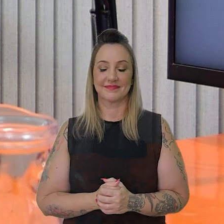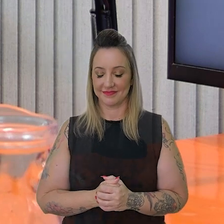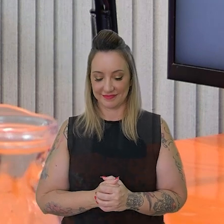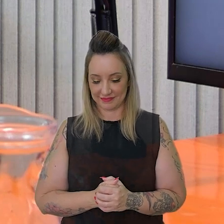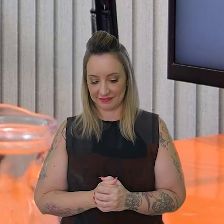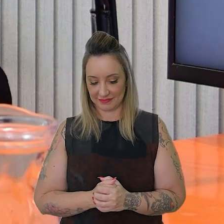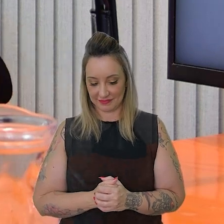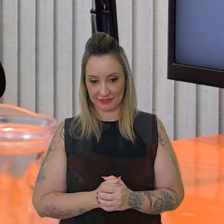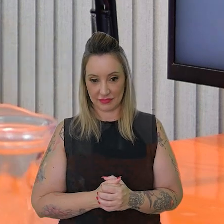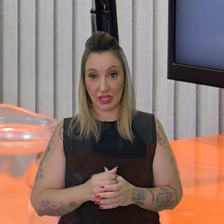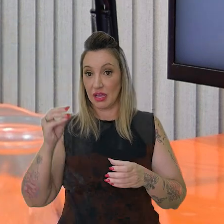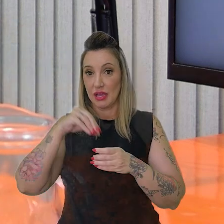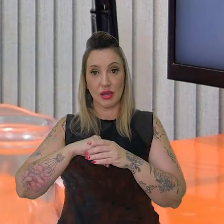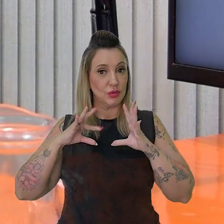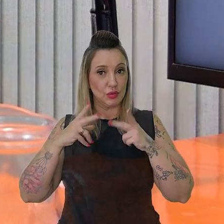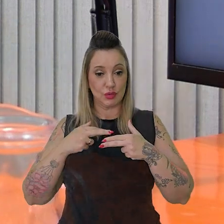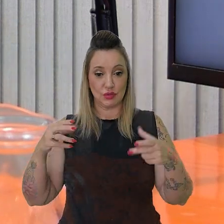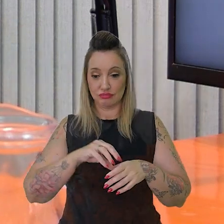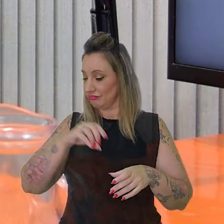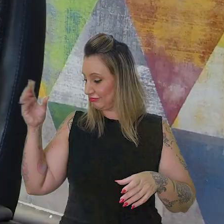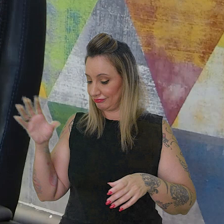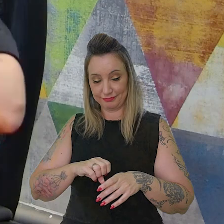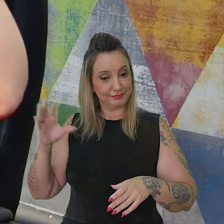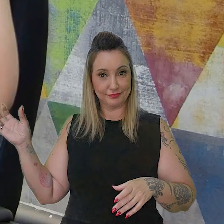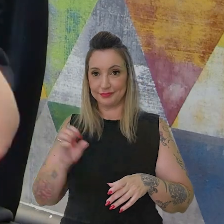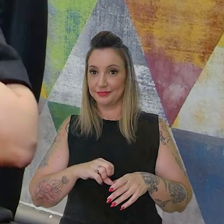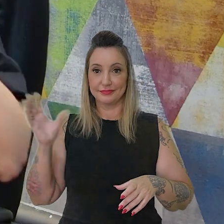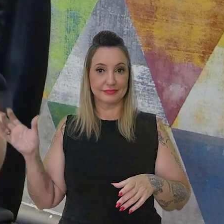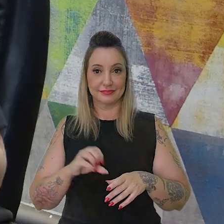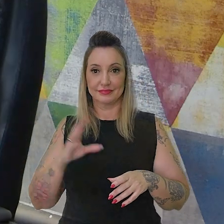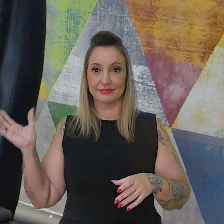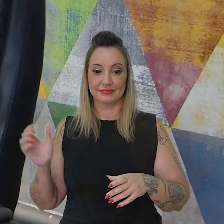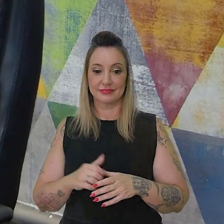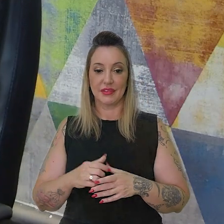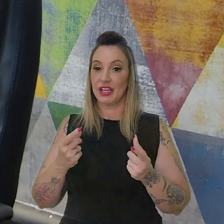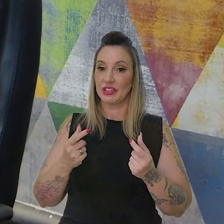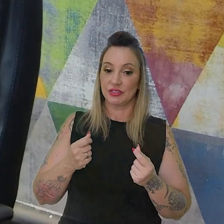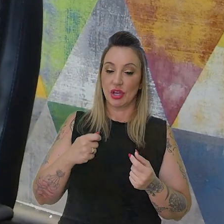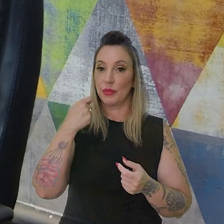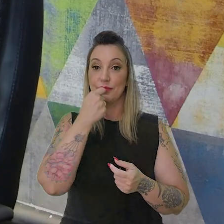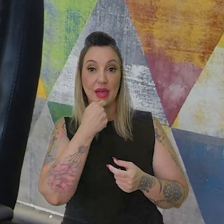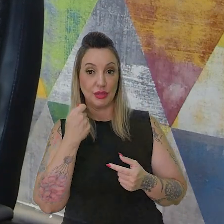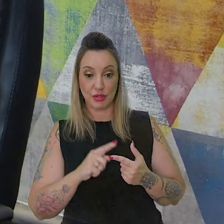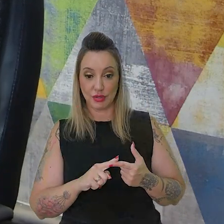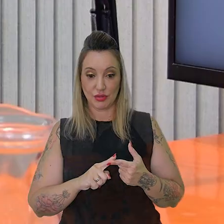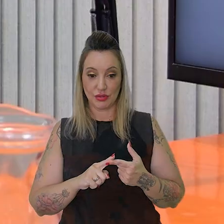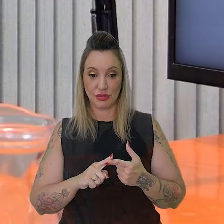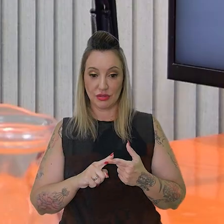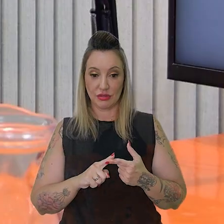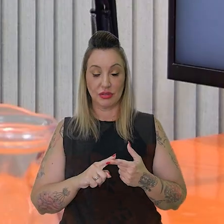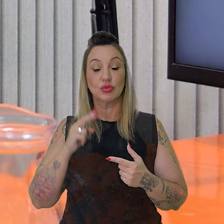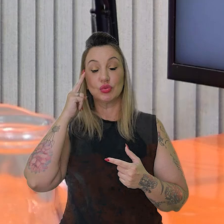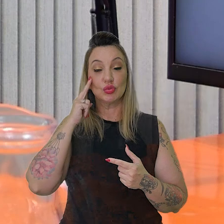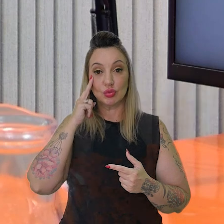meu Deus cabe tudo né a gente vai tirando olha cabe de dinheiro de batom a